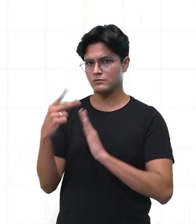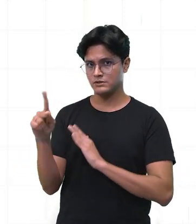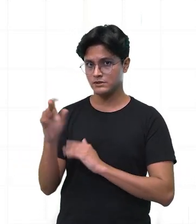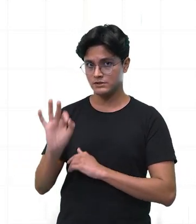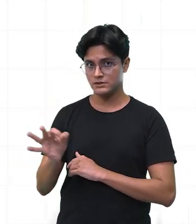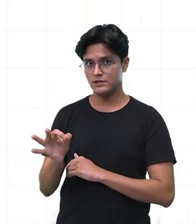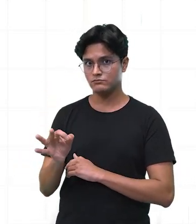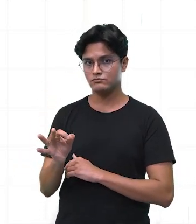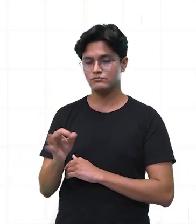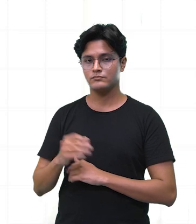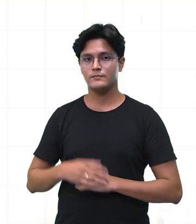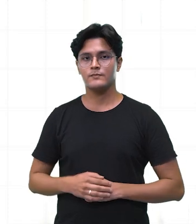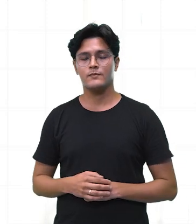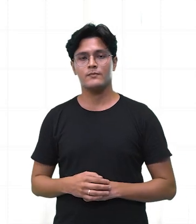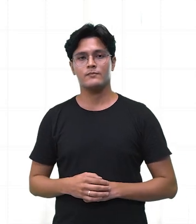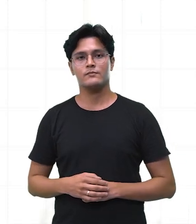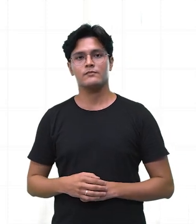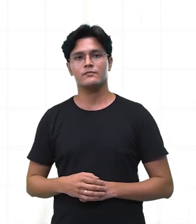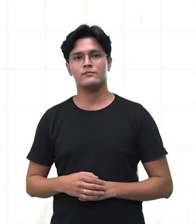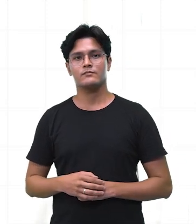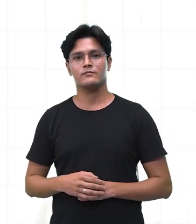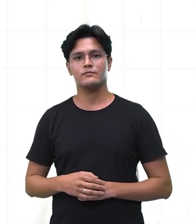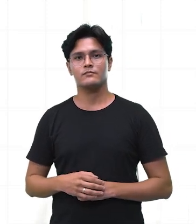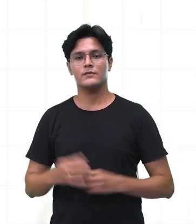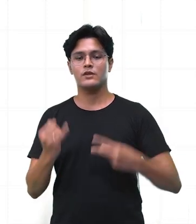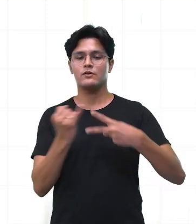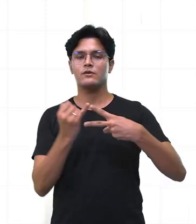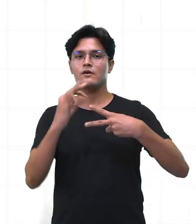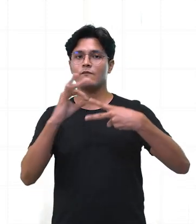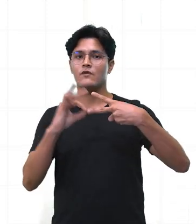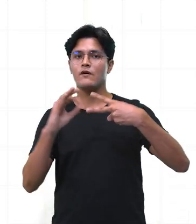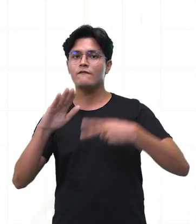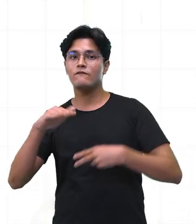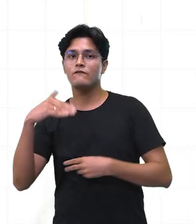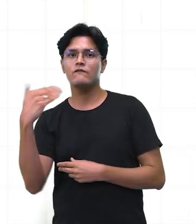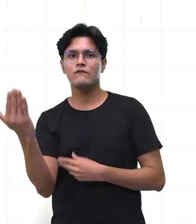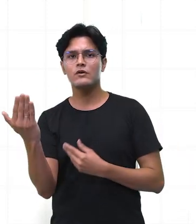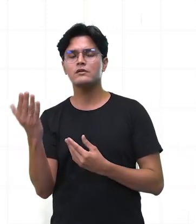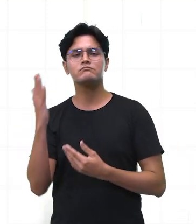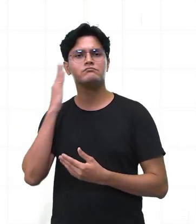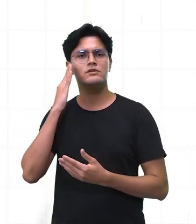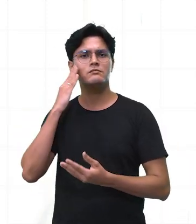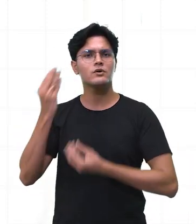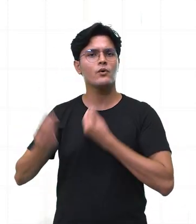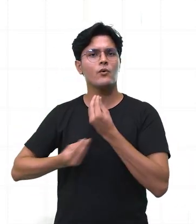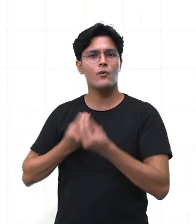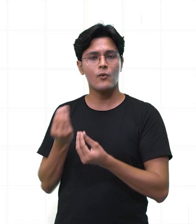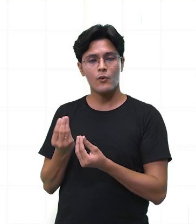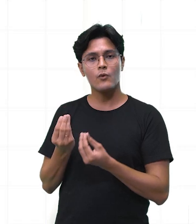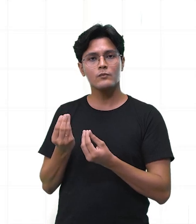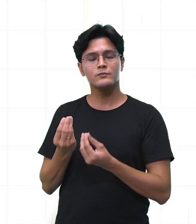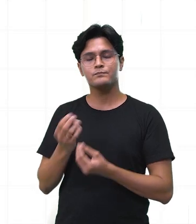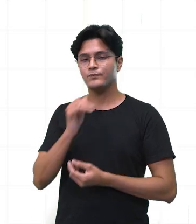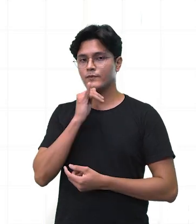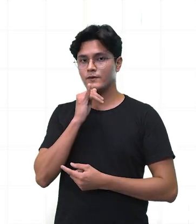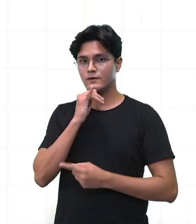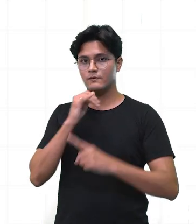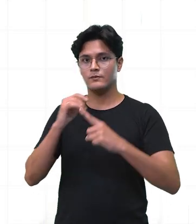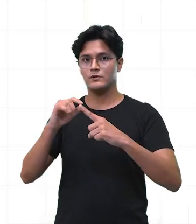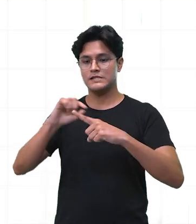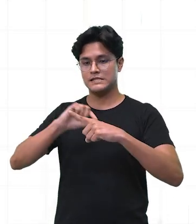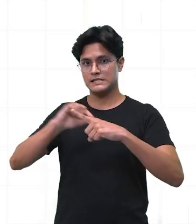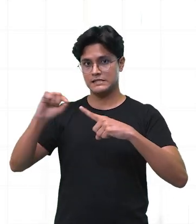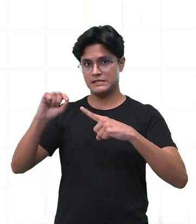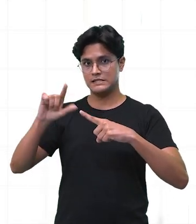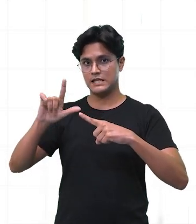a parte externa, a gente vai obter prolongando um dos lados desse polígono.